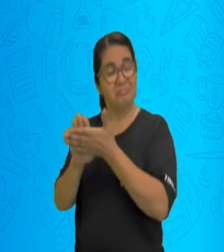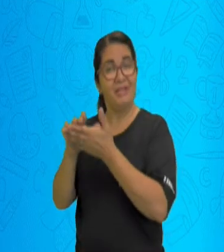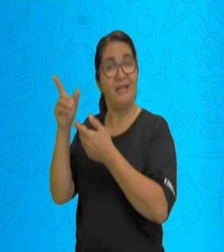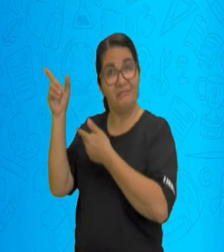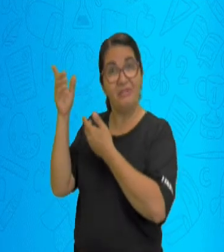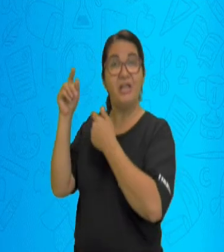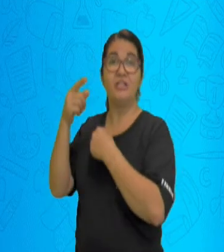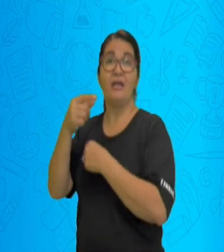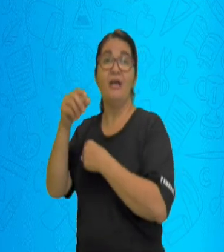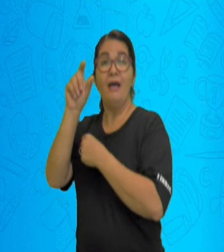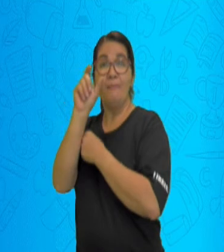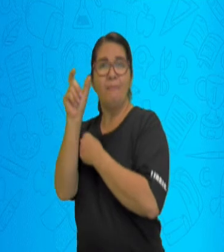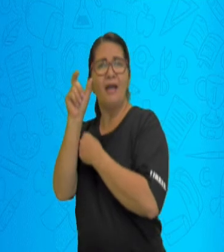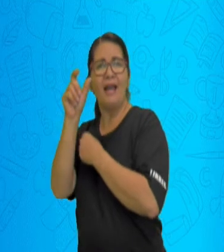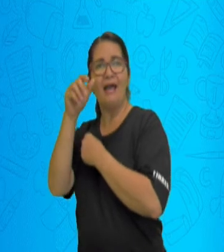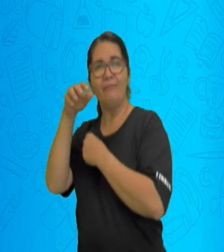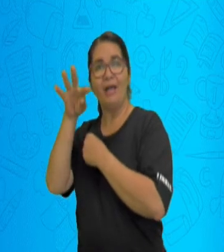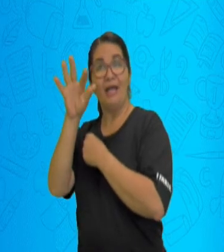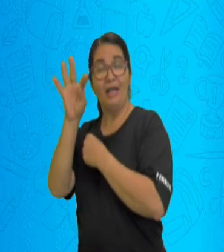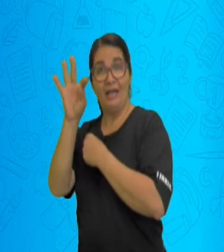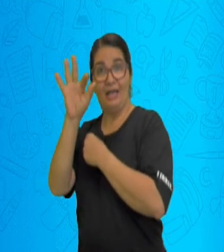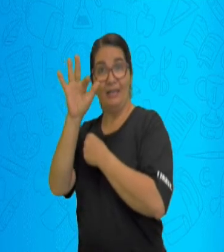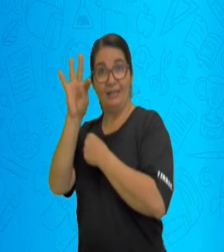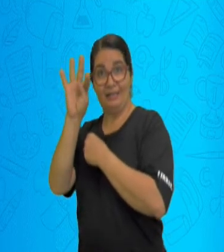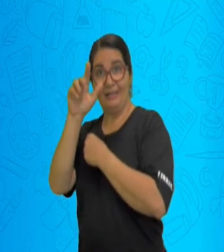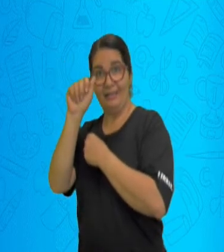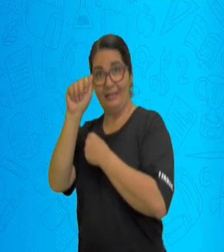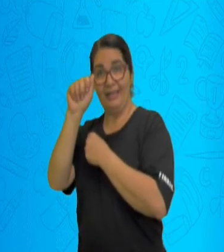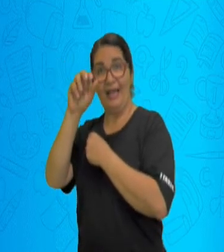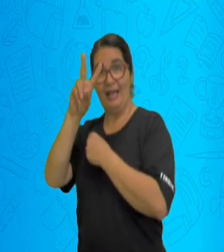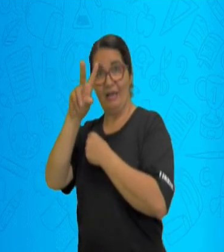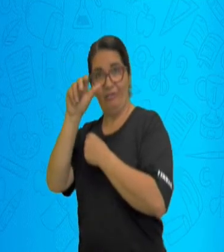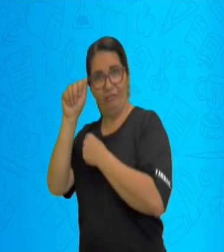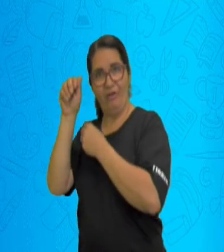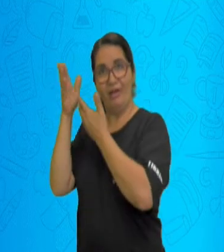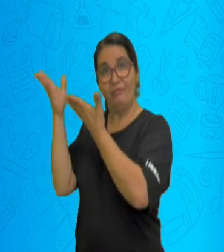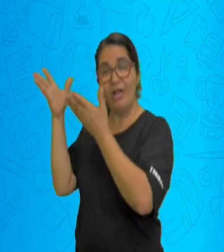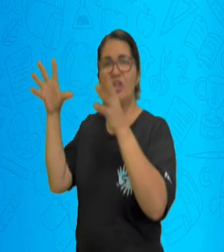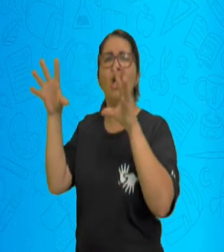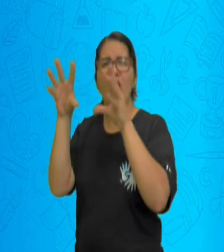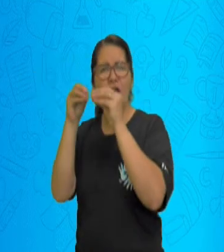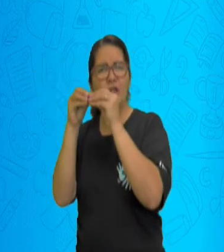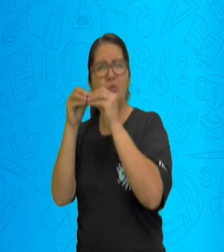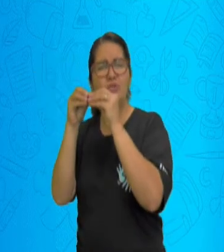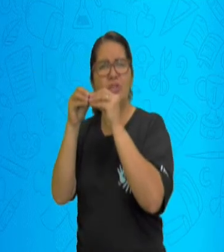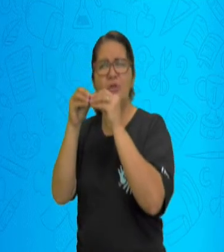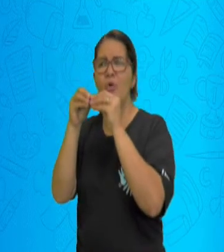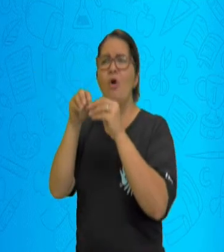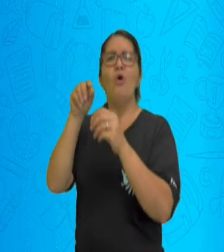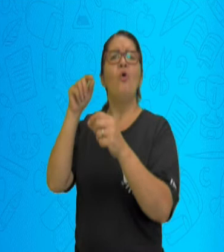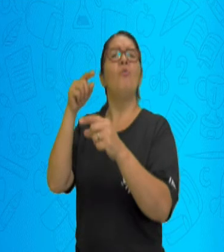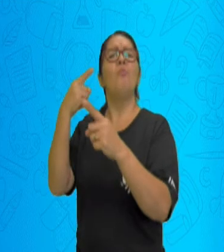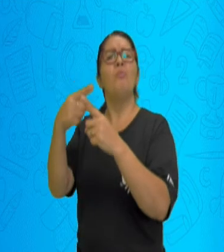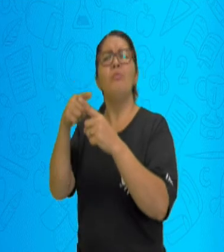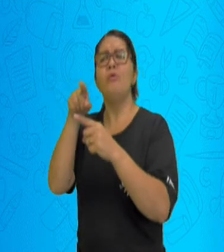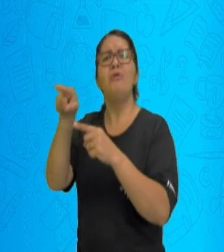mesmo? A palavra poderia ser estava, mas a gente faz uma redução, ó. Lidiane estava na